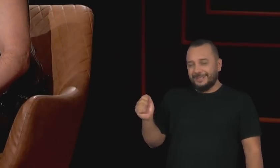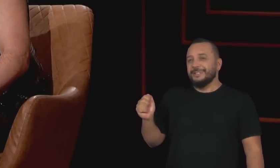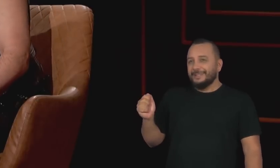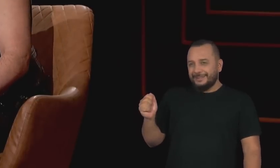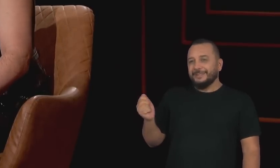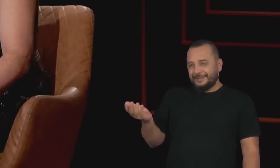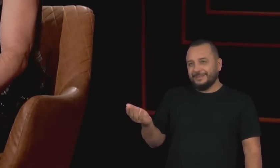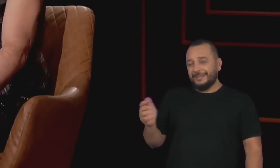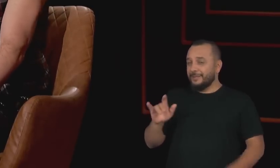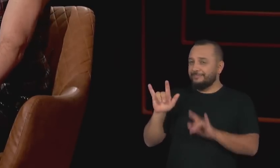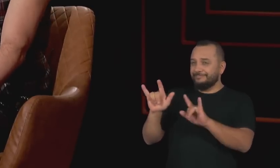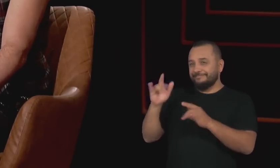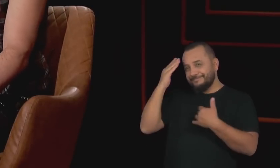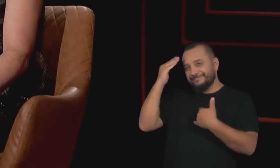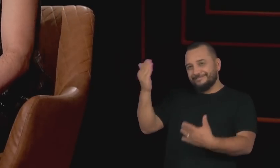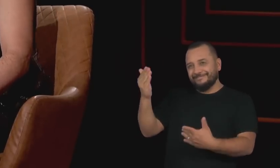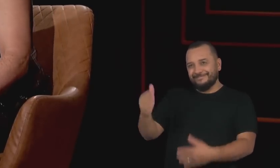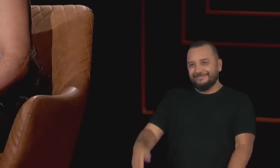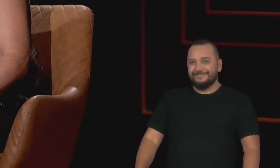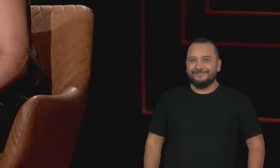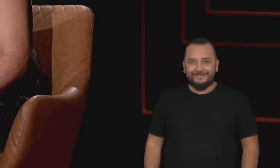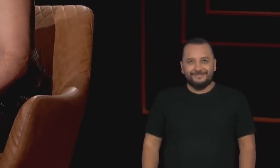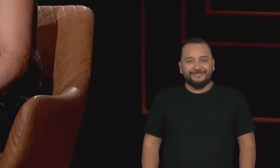you came. Thank you. Obrigado.